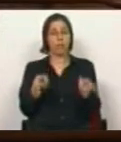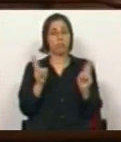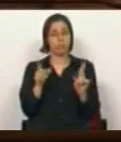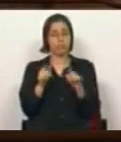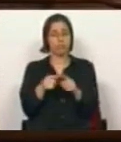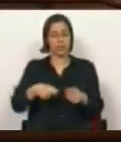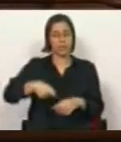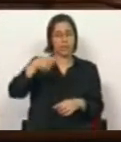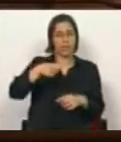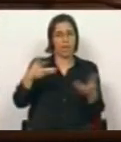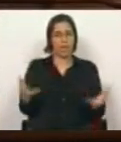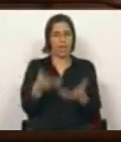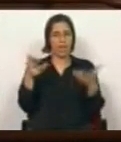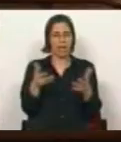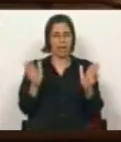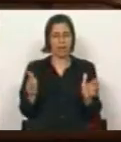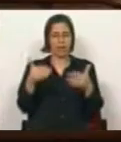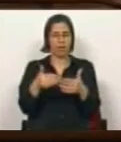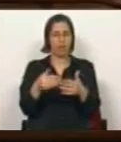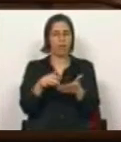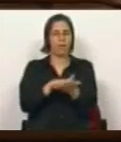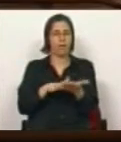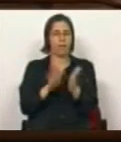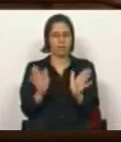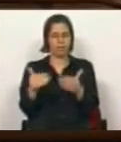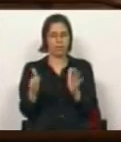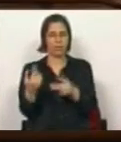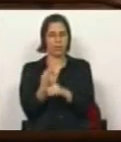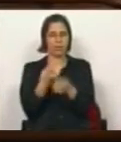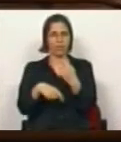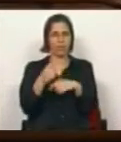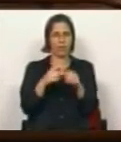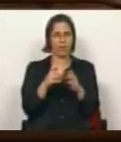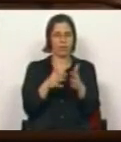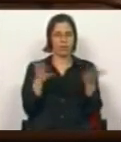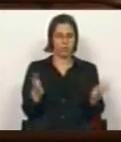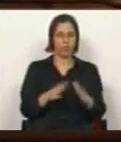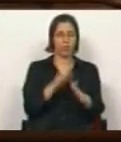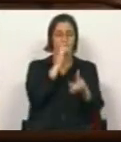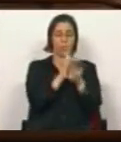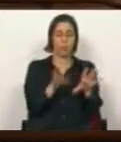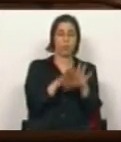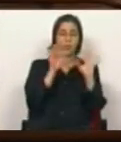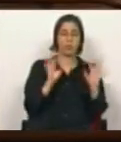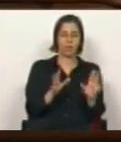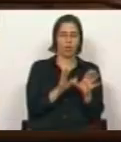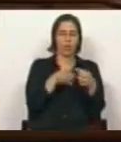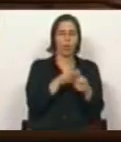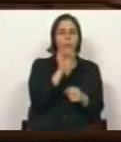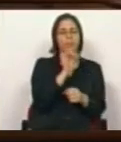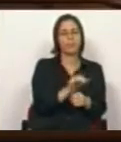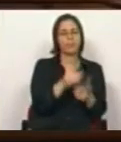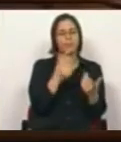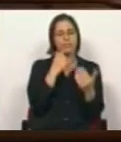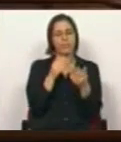disponibilizados sacos ultraleves como embalagens primária de produtos vendidos a granela. O mesmo acontece com o agrupamento